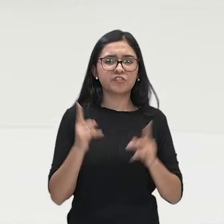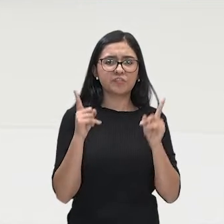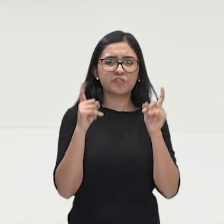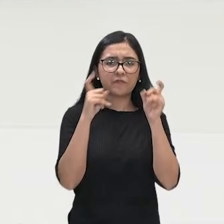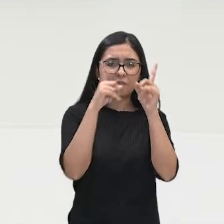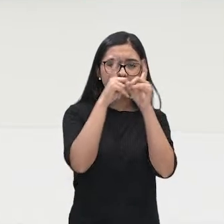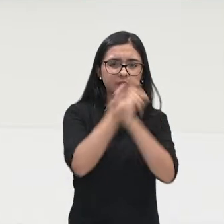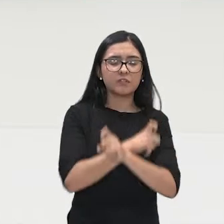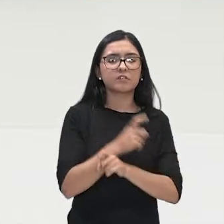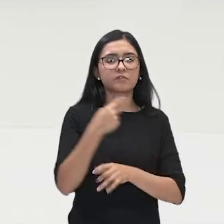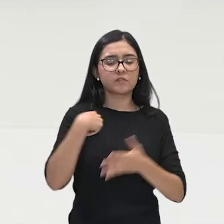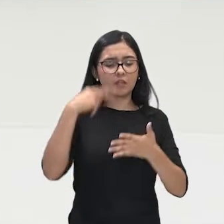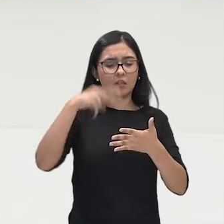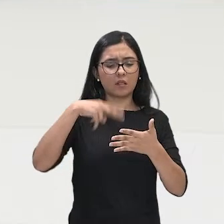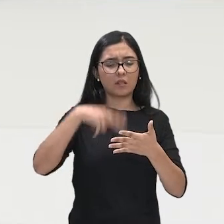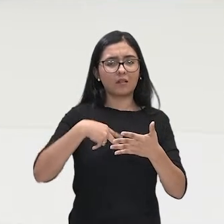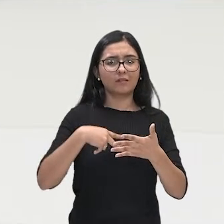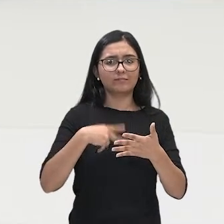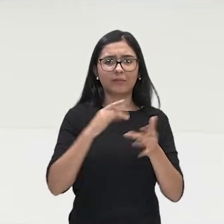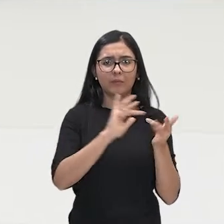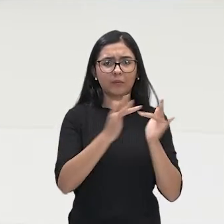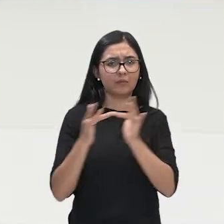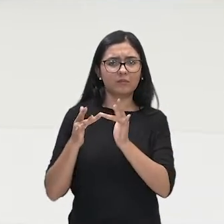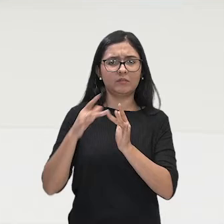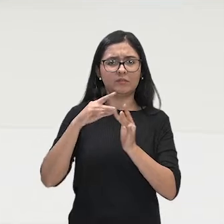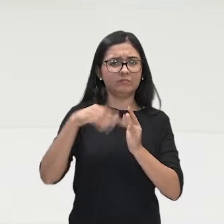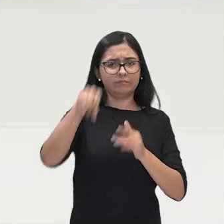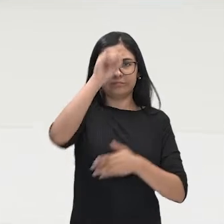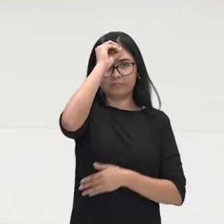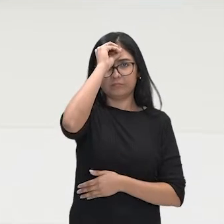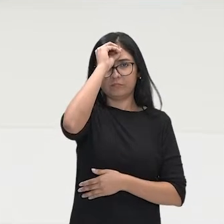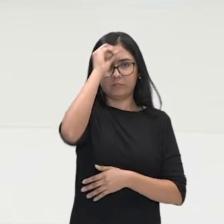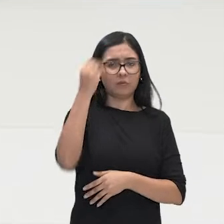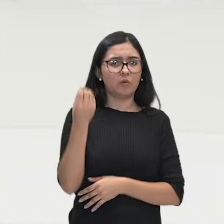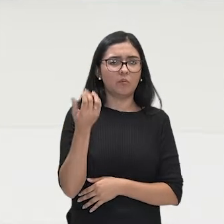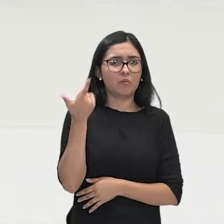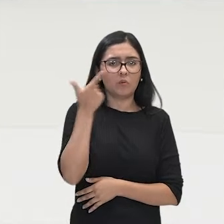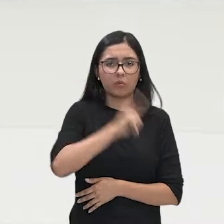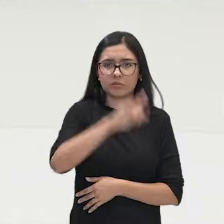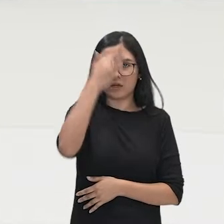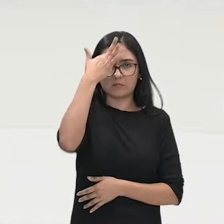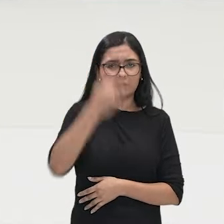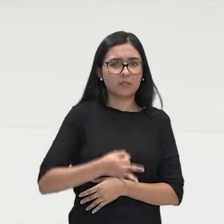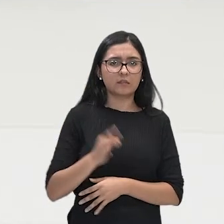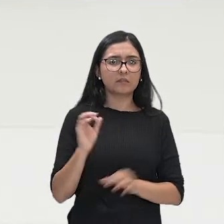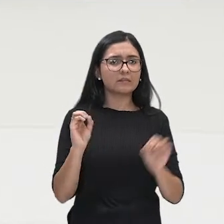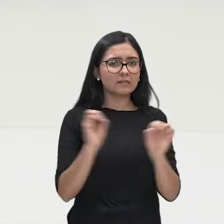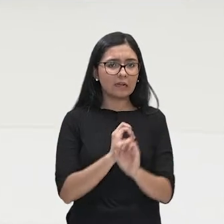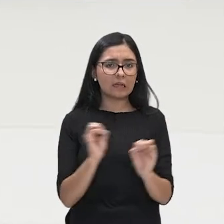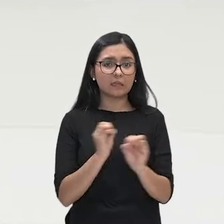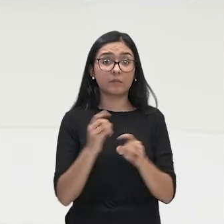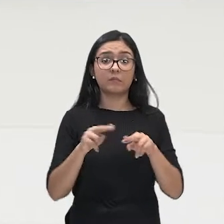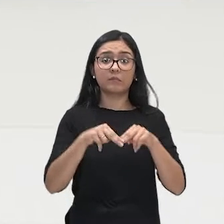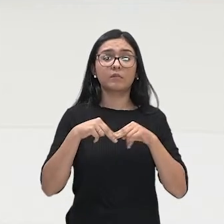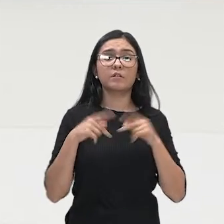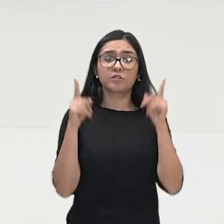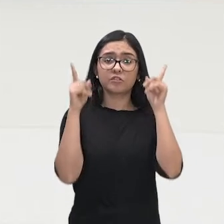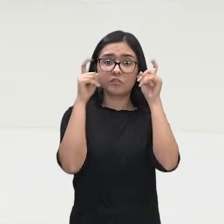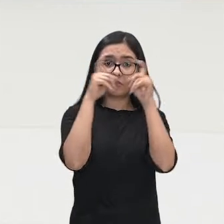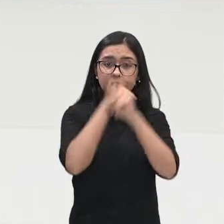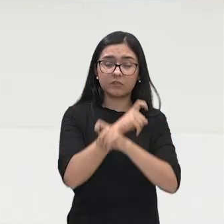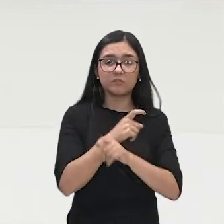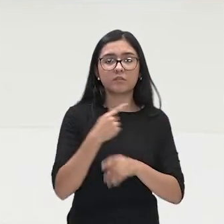né, que você lê e nem pelo contexto vai dar para você entender, porque é difícil demais, tipo